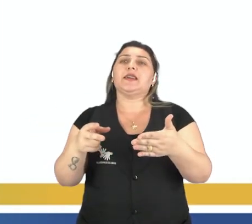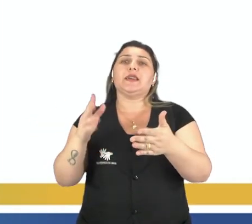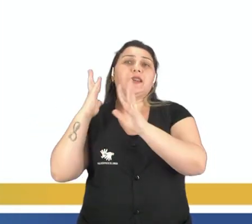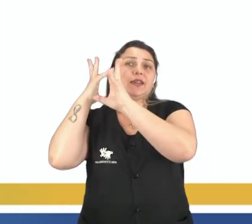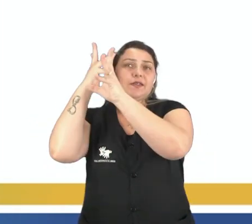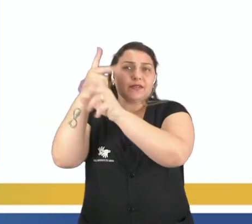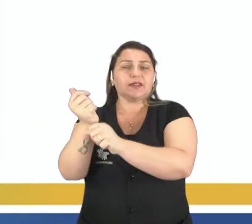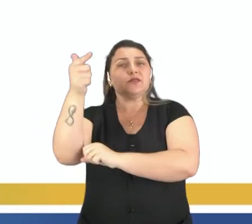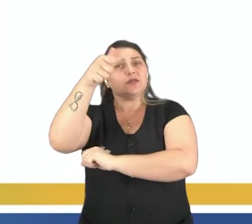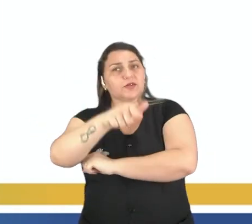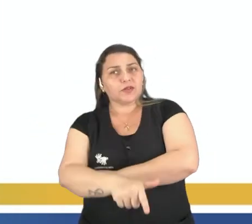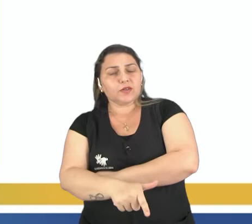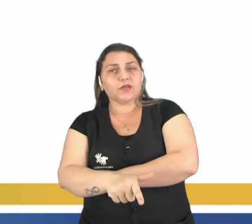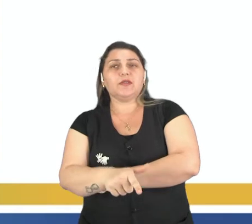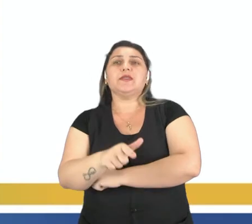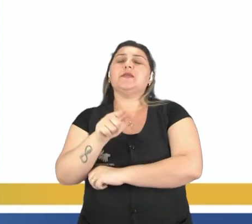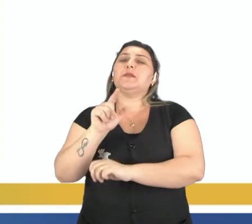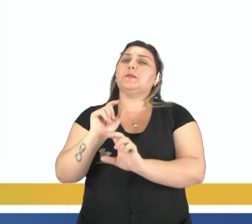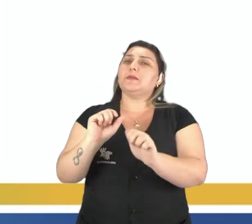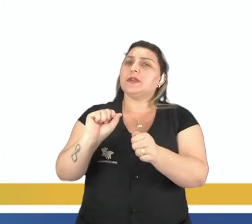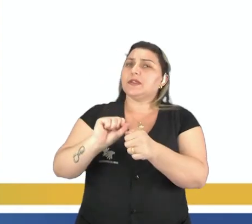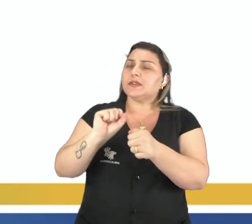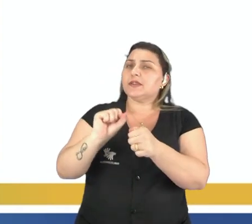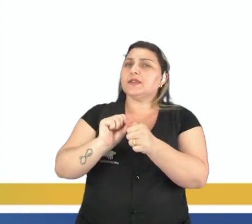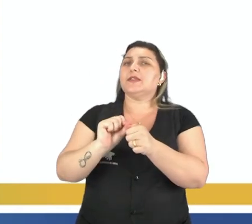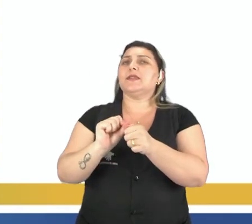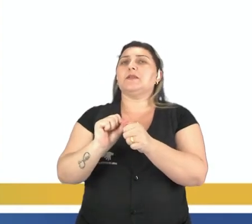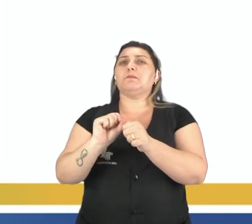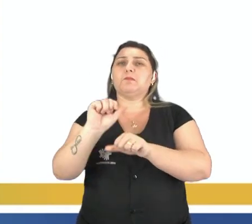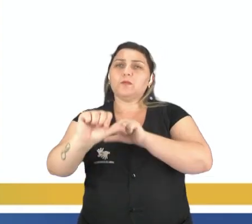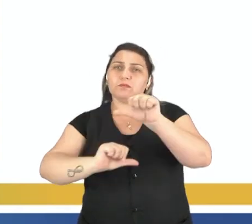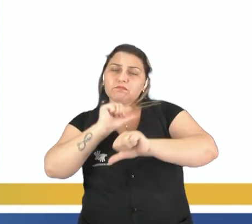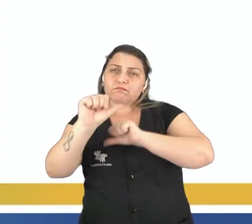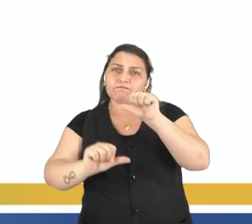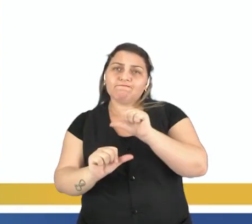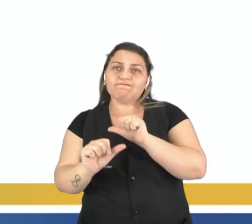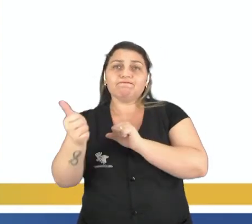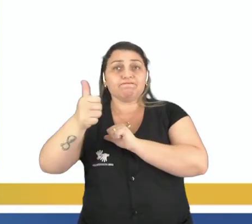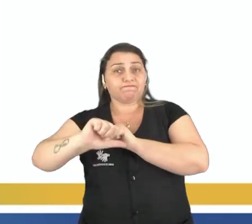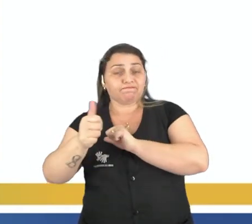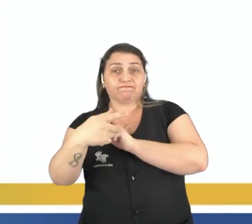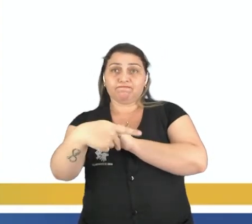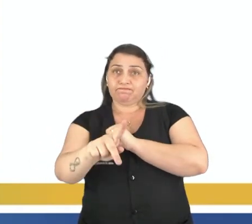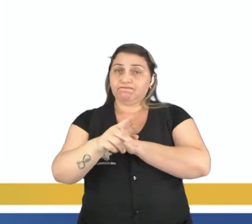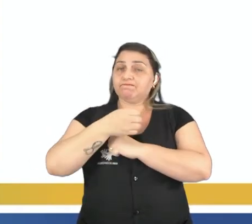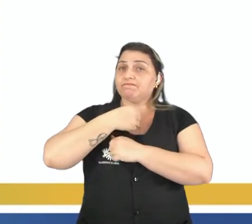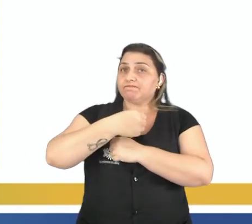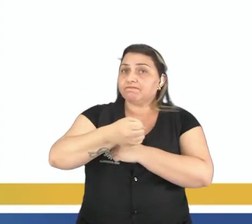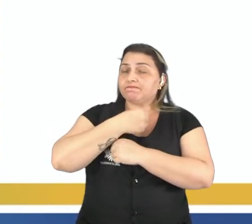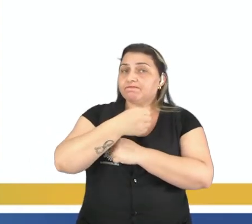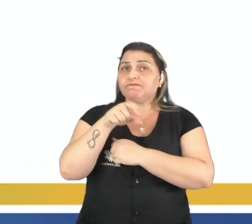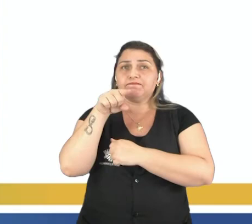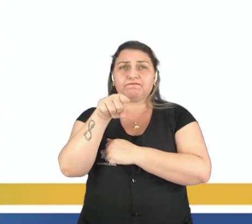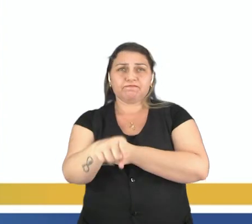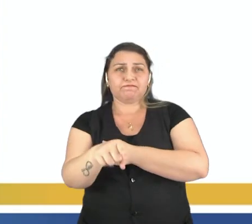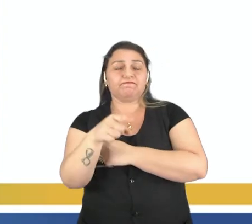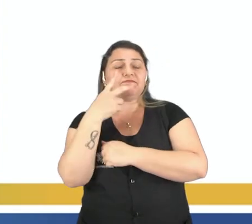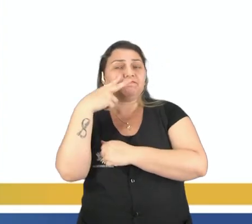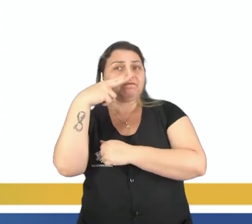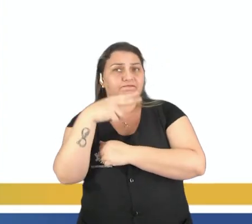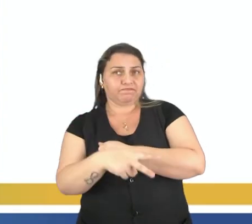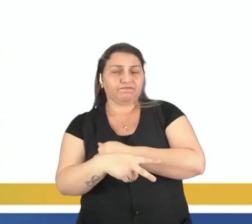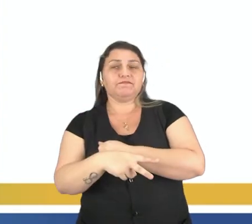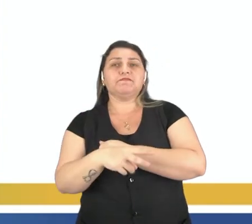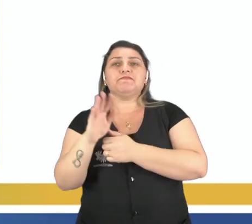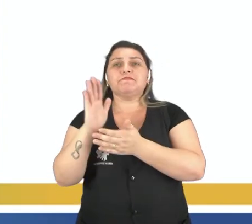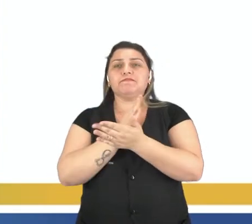se necessário, fazer ajustes. Você pode fazer a autoavaliação da sua reportagem. Aí você se avalia